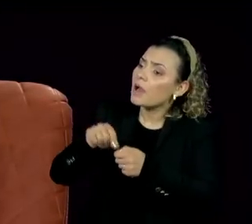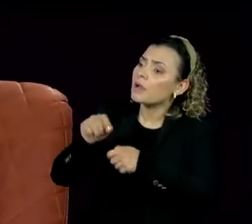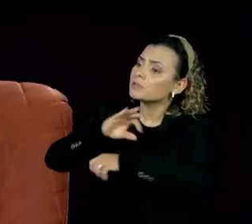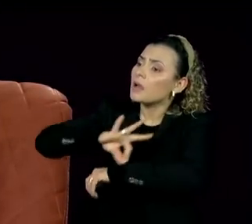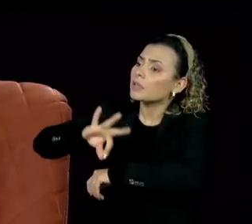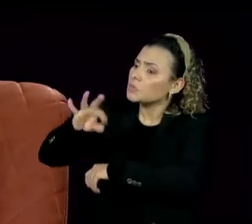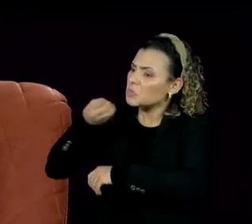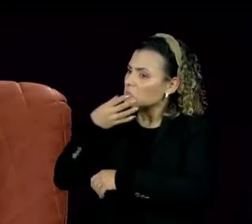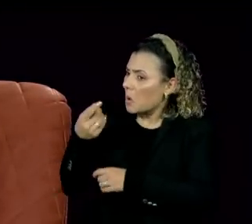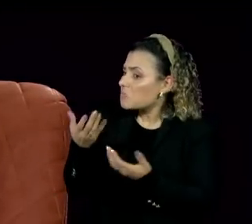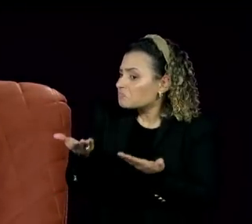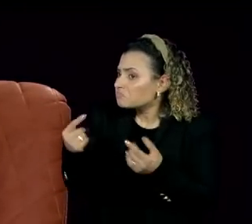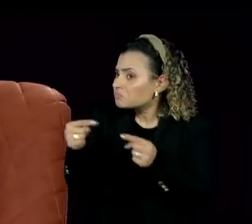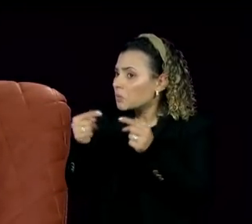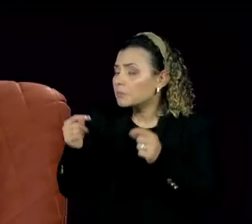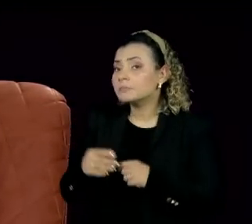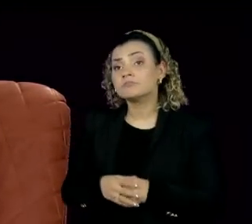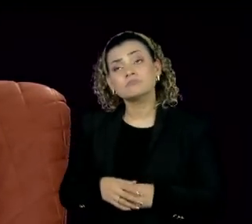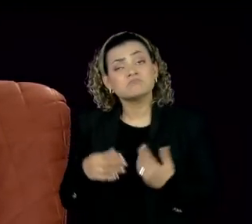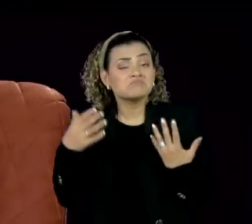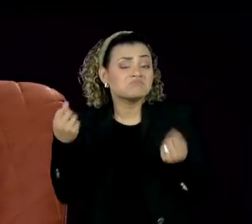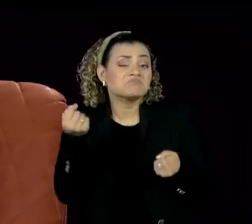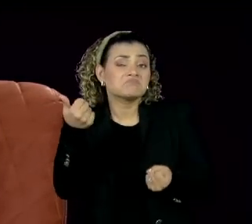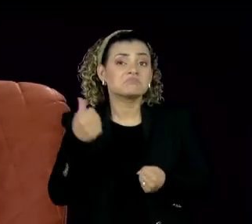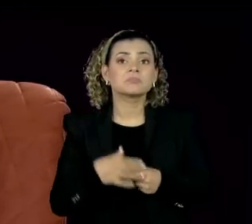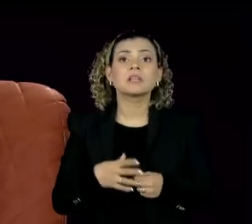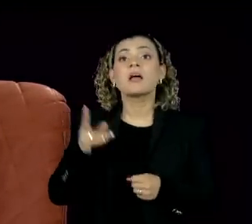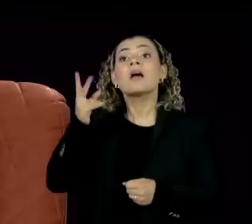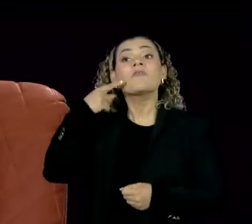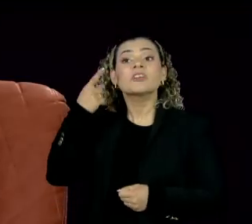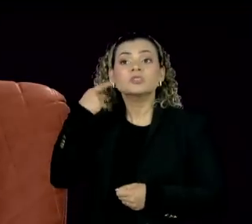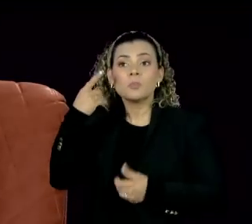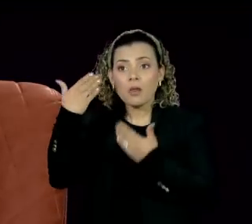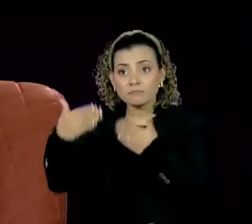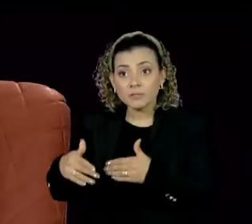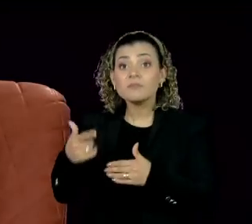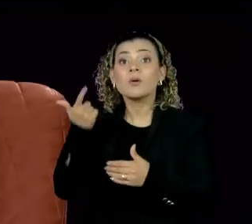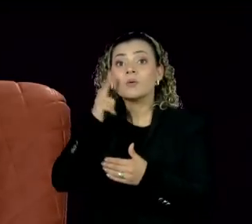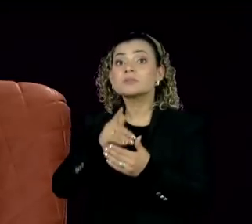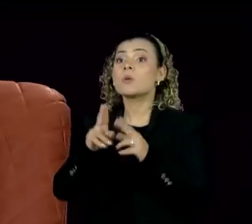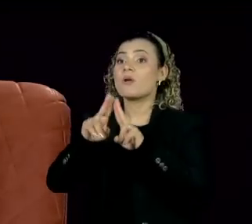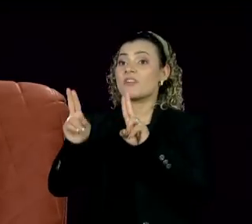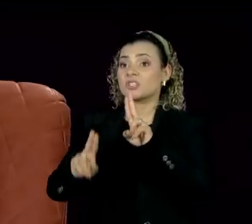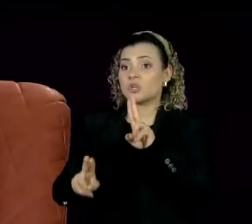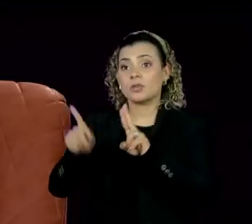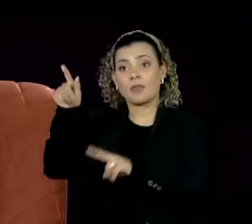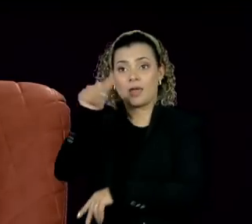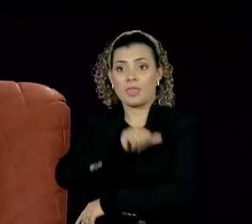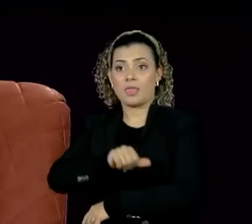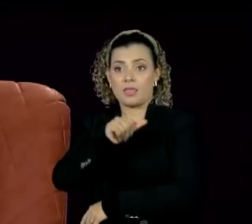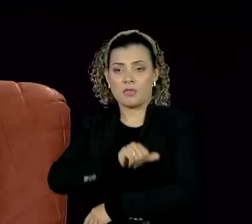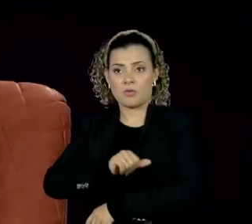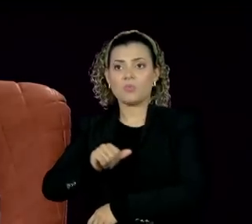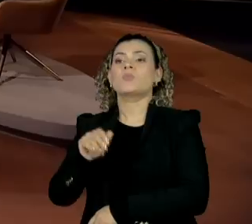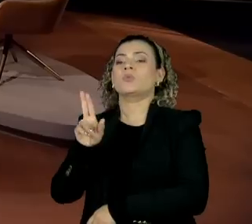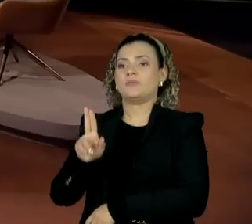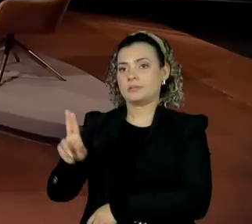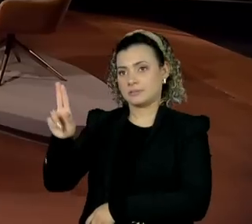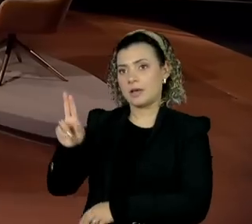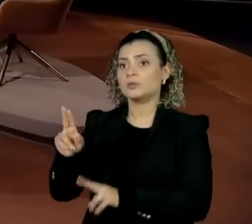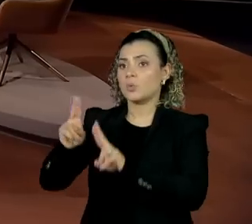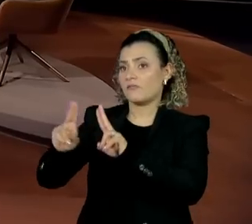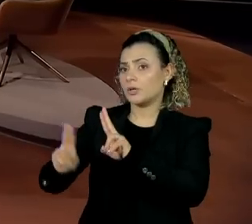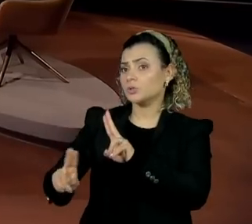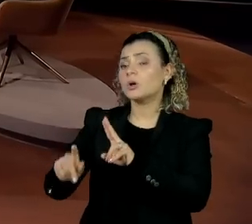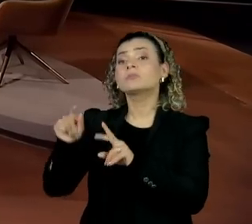arquitetura? Eu falei, tá bom. Aí fiz vestibular de arquitetura, passei para o fundão, né, FRJ, e aí comecei as aulas